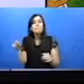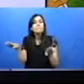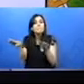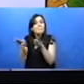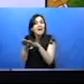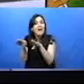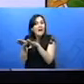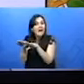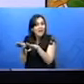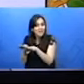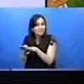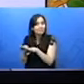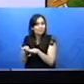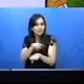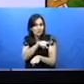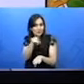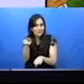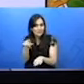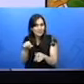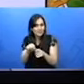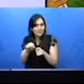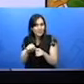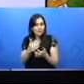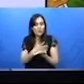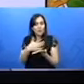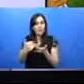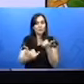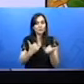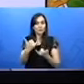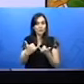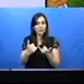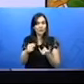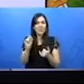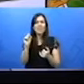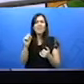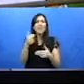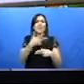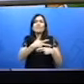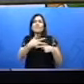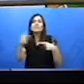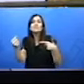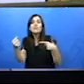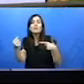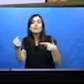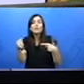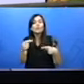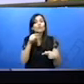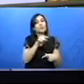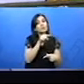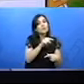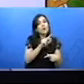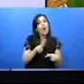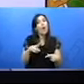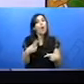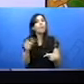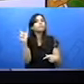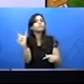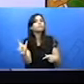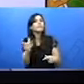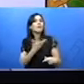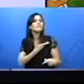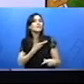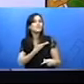do jogo? Quem venceu o jogo? Eu, que é você, ou o seu colega?